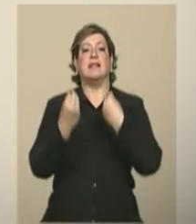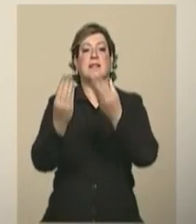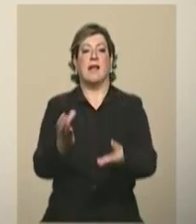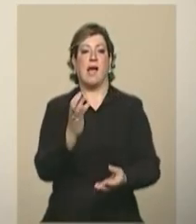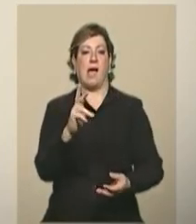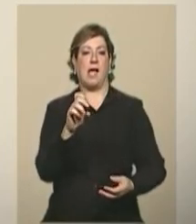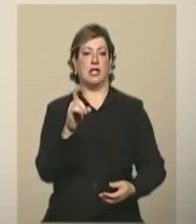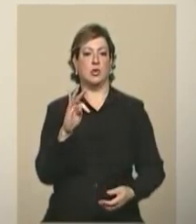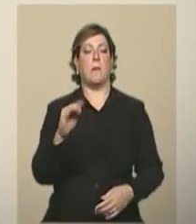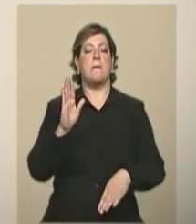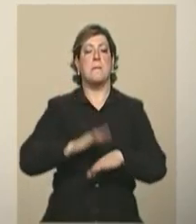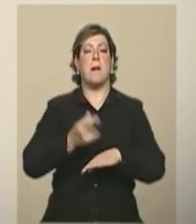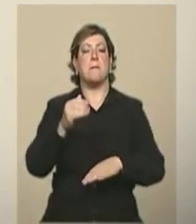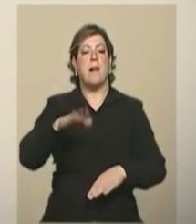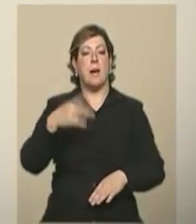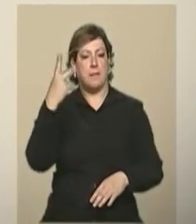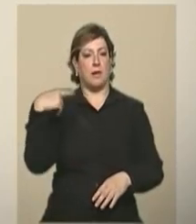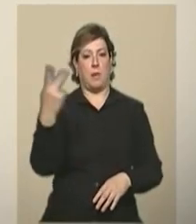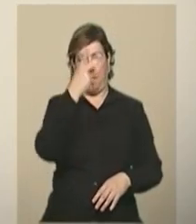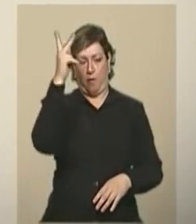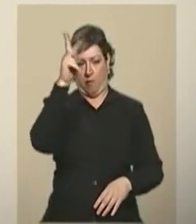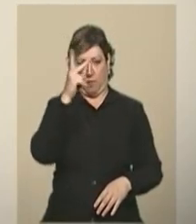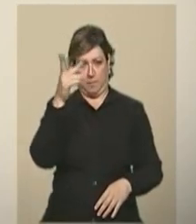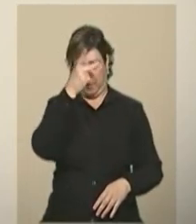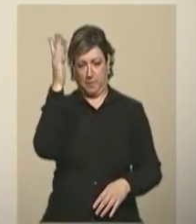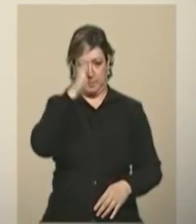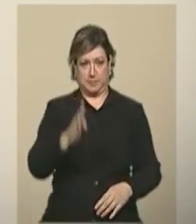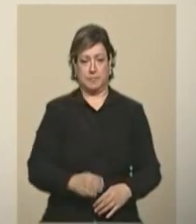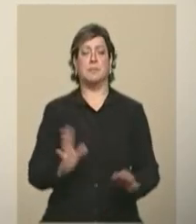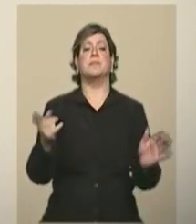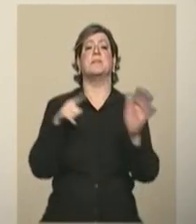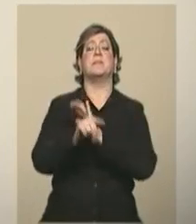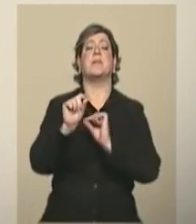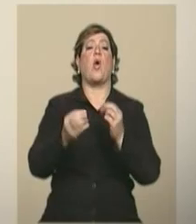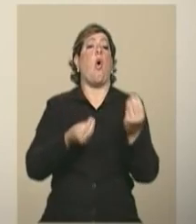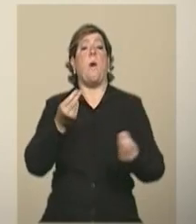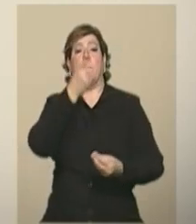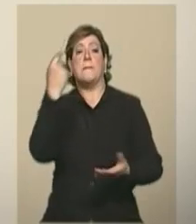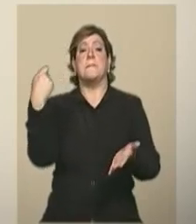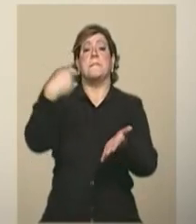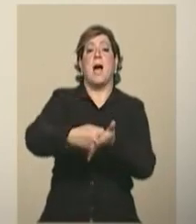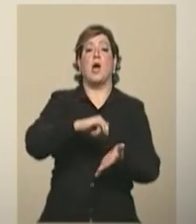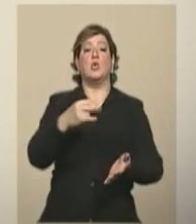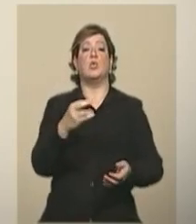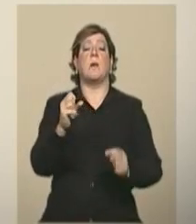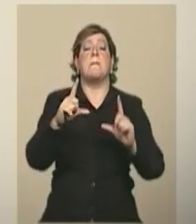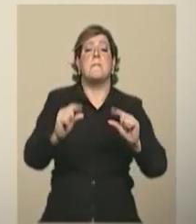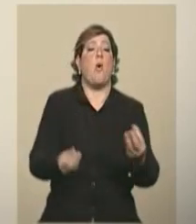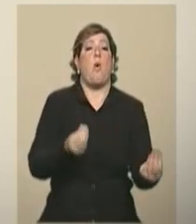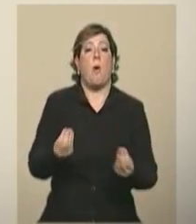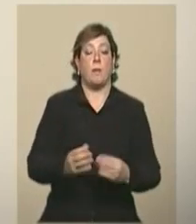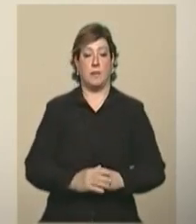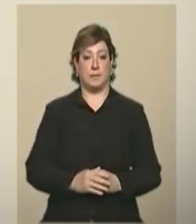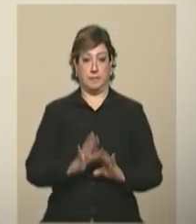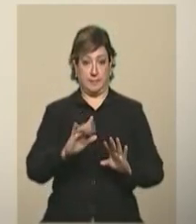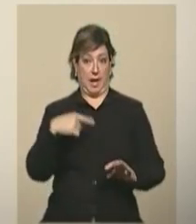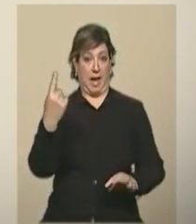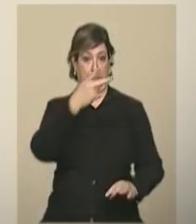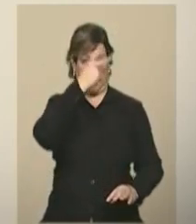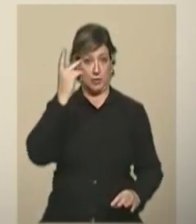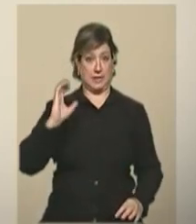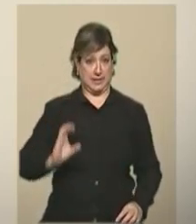para o povo brasileiro. É, Presidenta, mas como o cidadão pode pagar juros mais baixos? Olha, Luciano, os nossos cidadãos têm uma